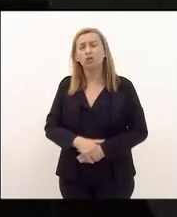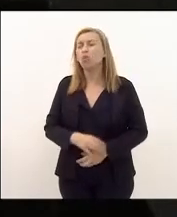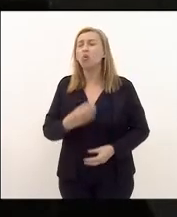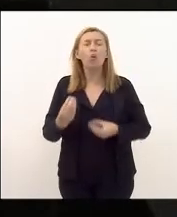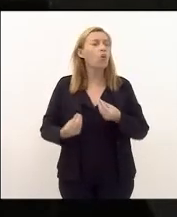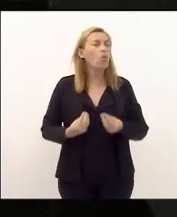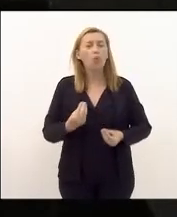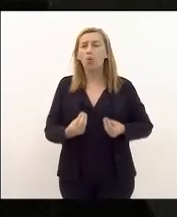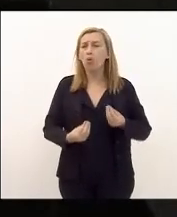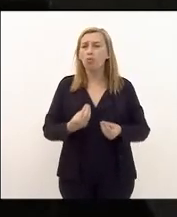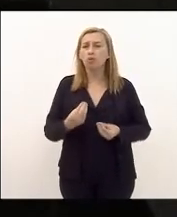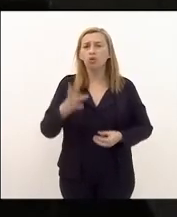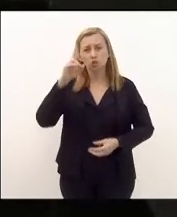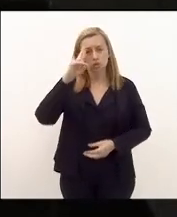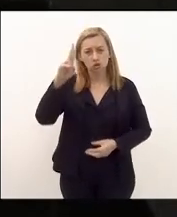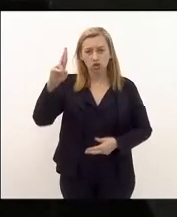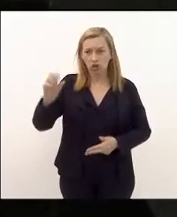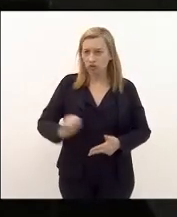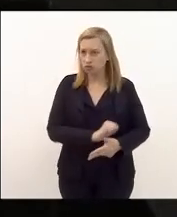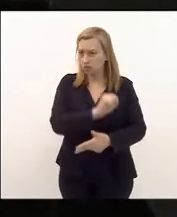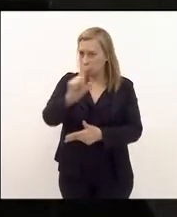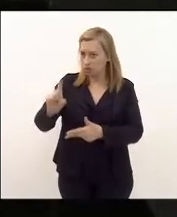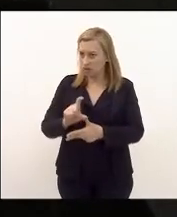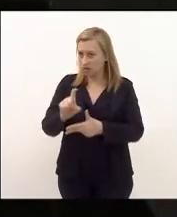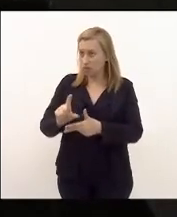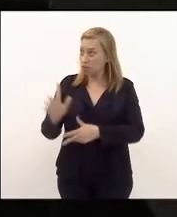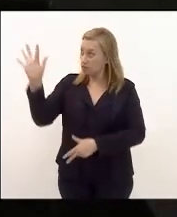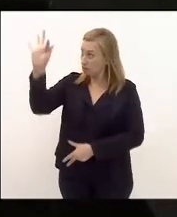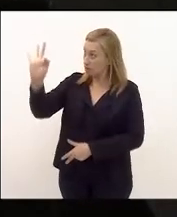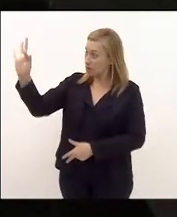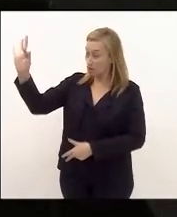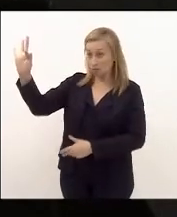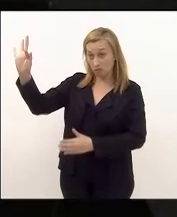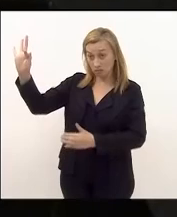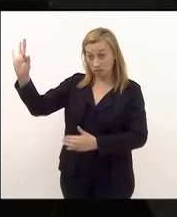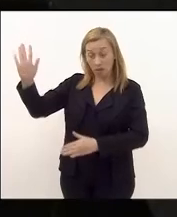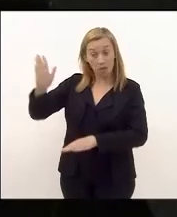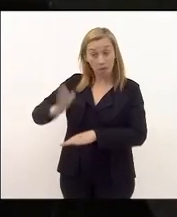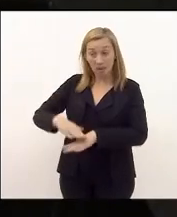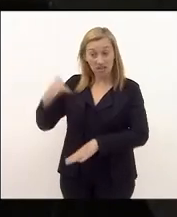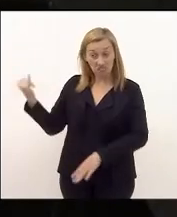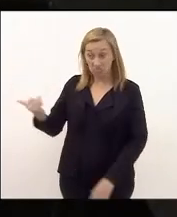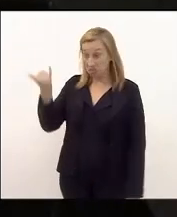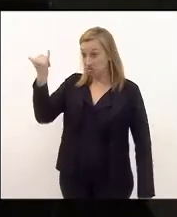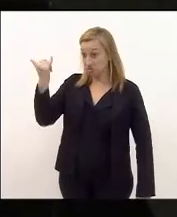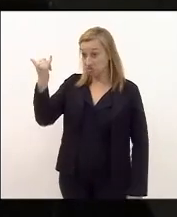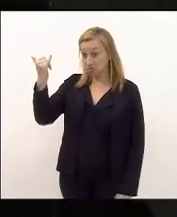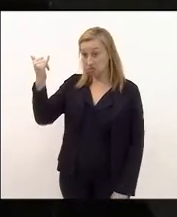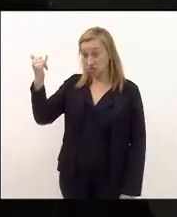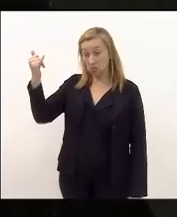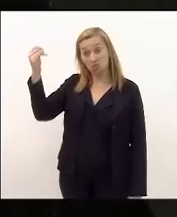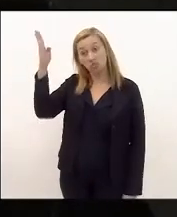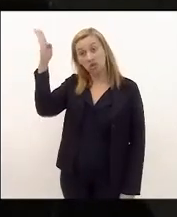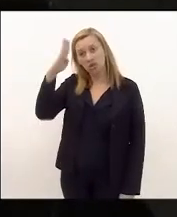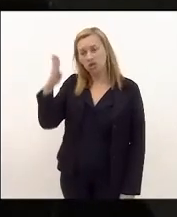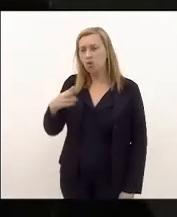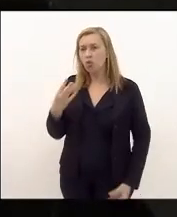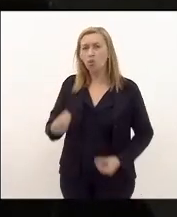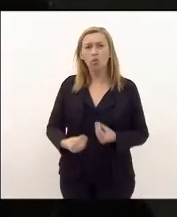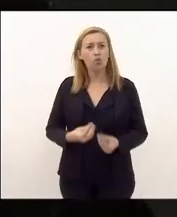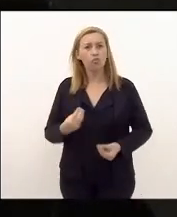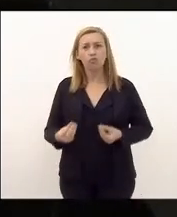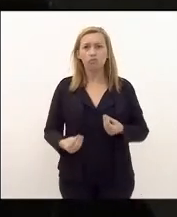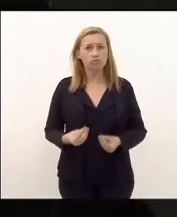o chefe do Poder Executivo Federal, portanto a autoridade federativa mais importante do Brasil, como ele é capaz